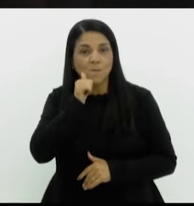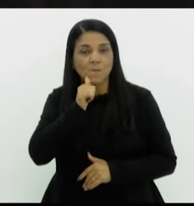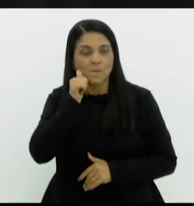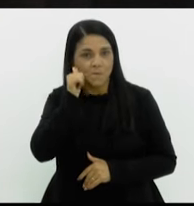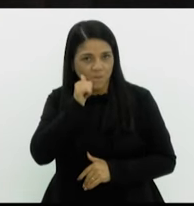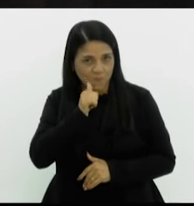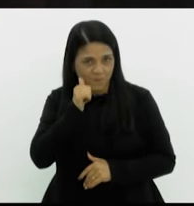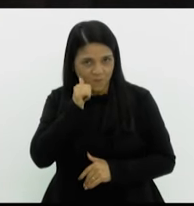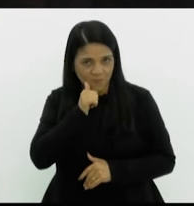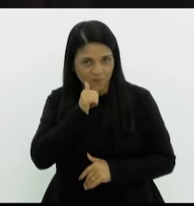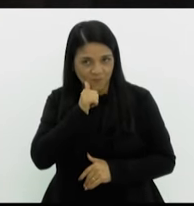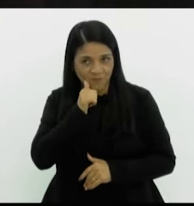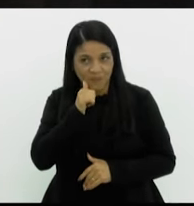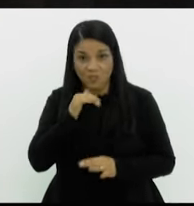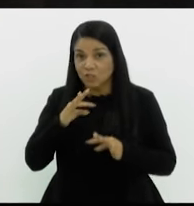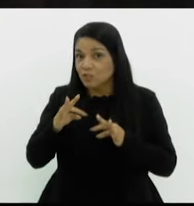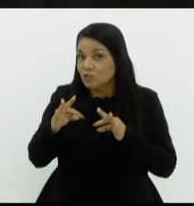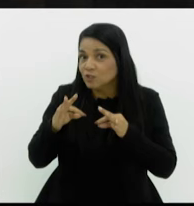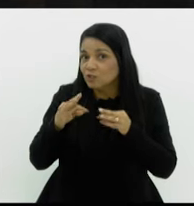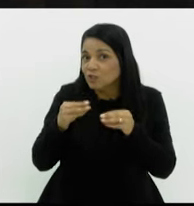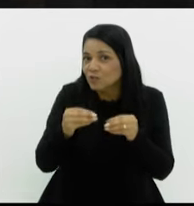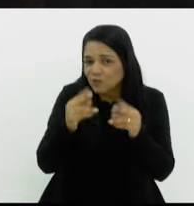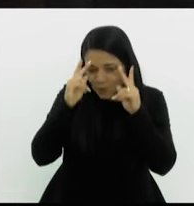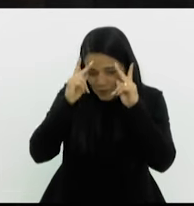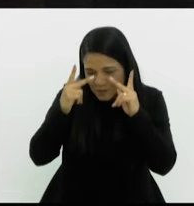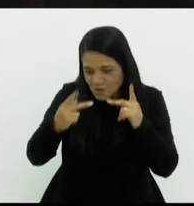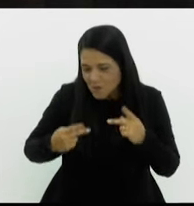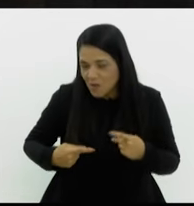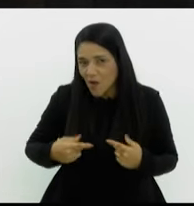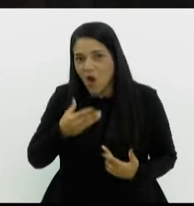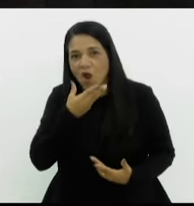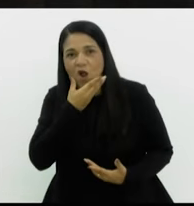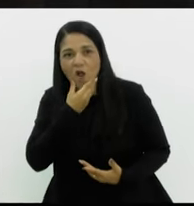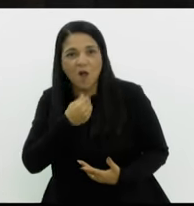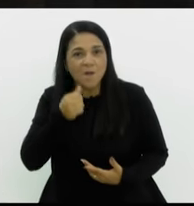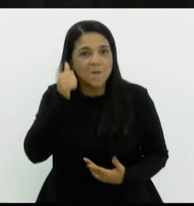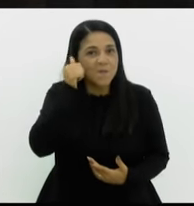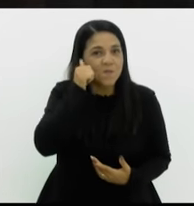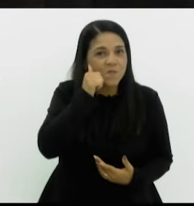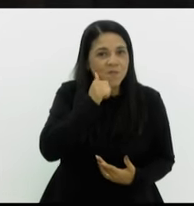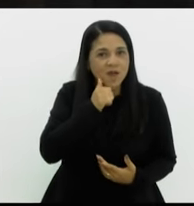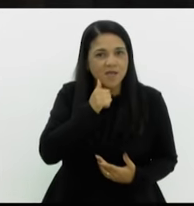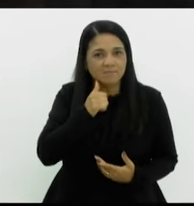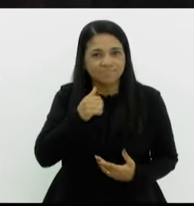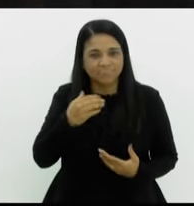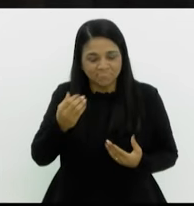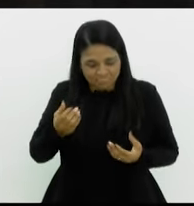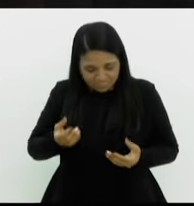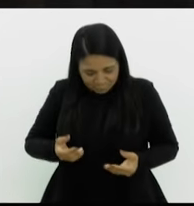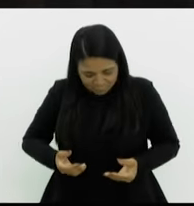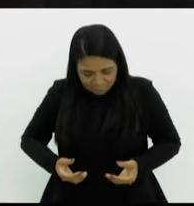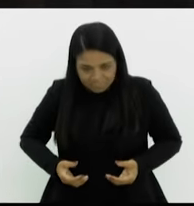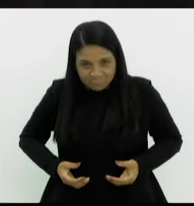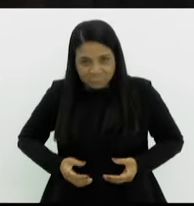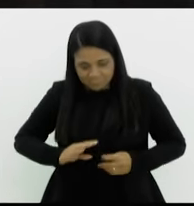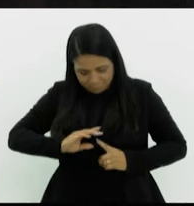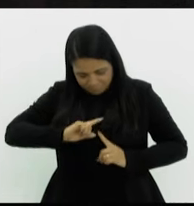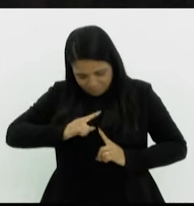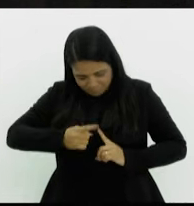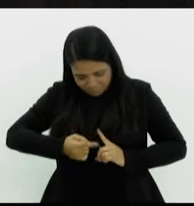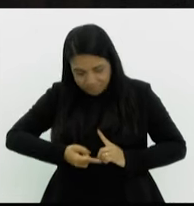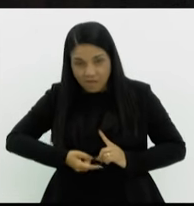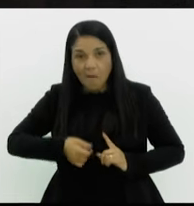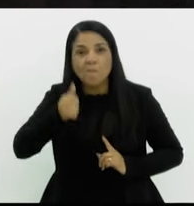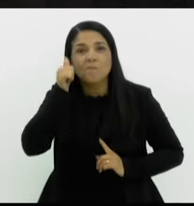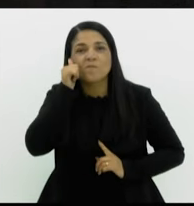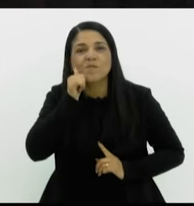Todo mundo aqui, seja homem, mulher, nasceu de um ventre feminino. E